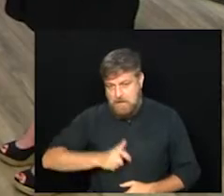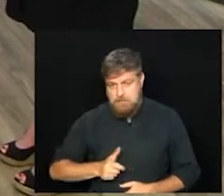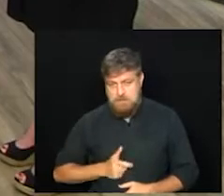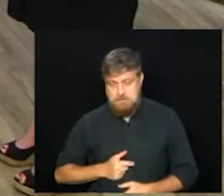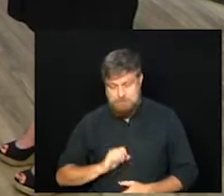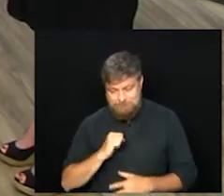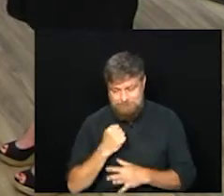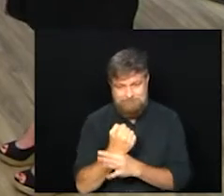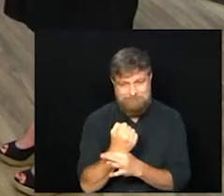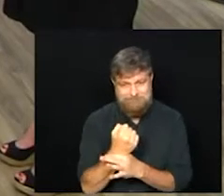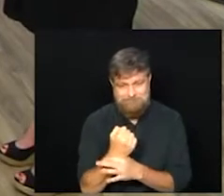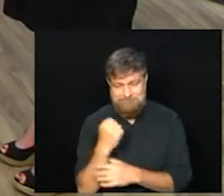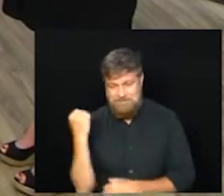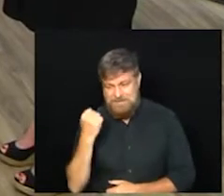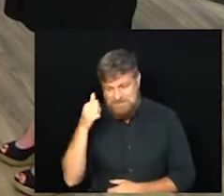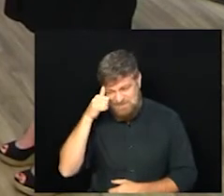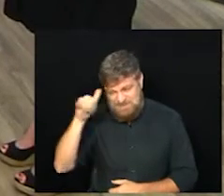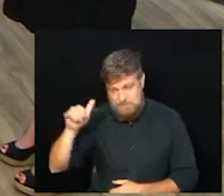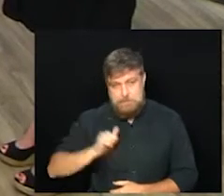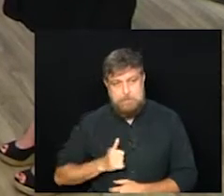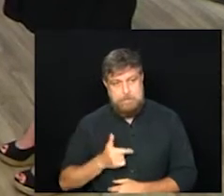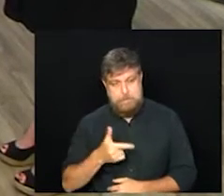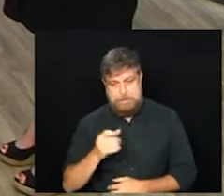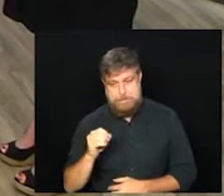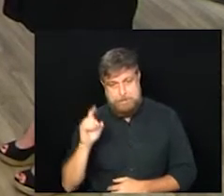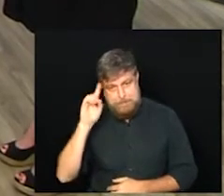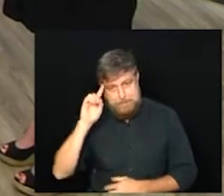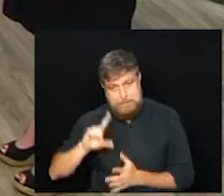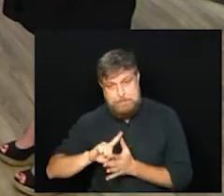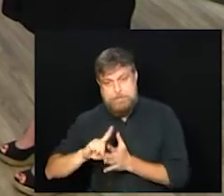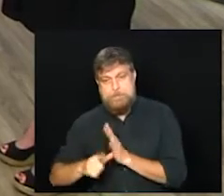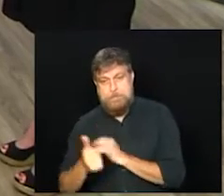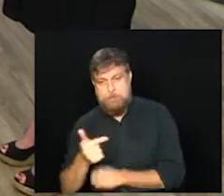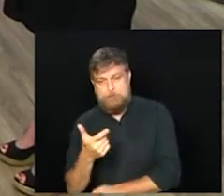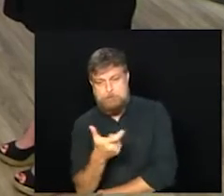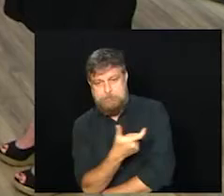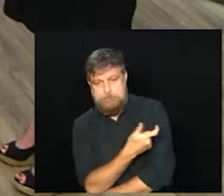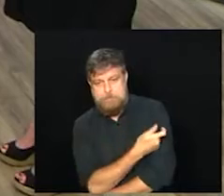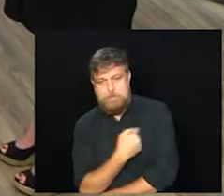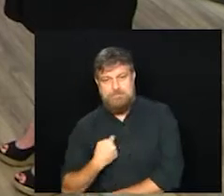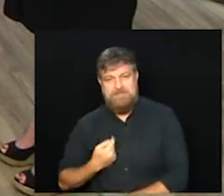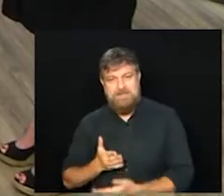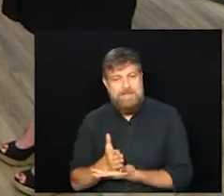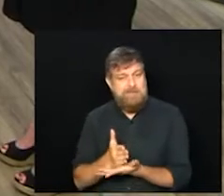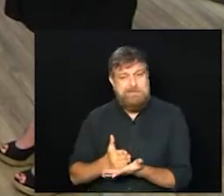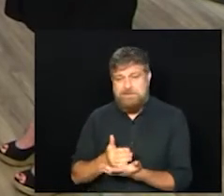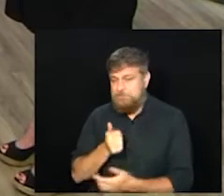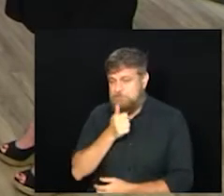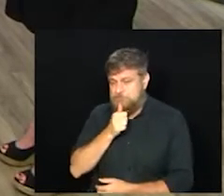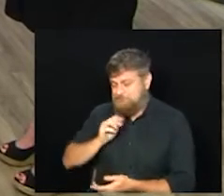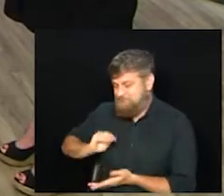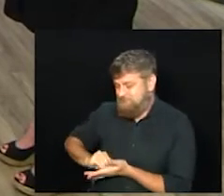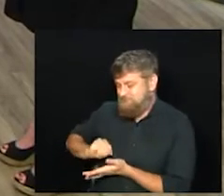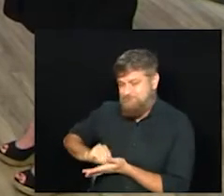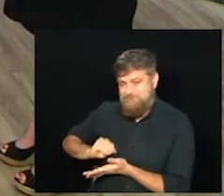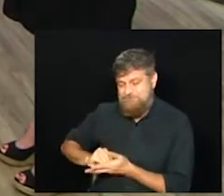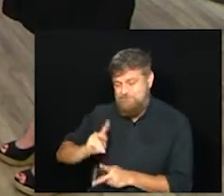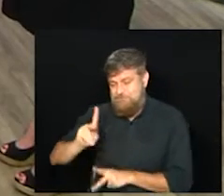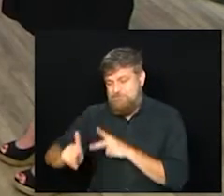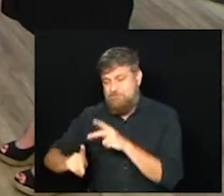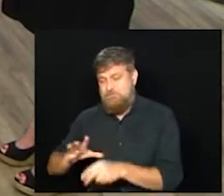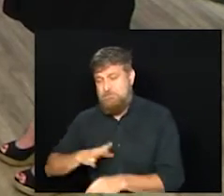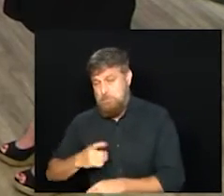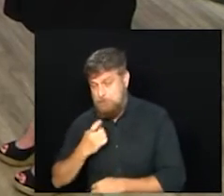mais grave da doença, 20 dias após a segunda dose, não chegamos nem na metade aqui na cidade de Campinas. Então,